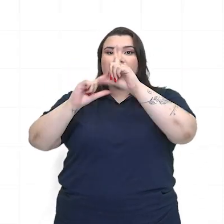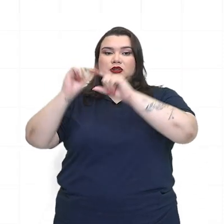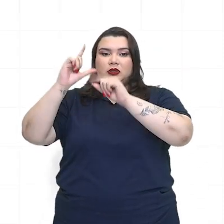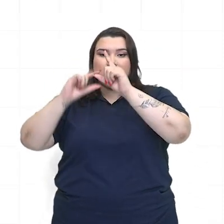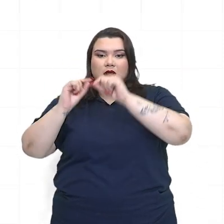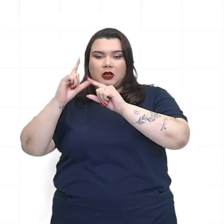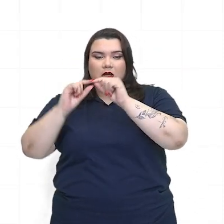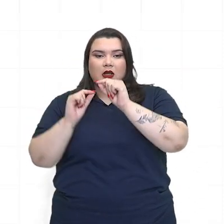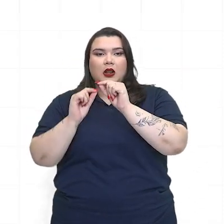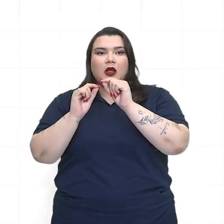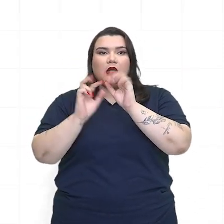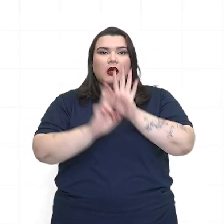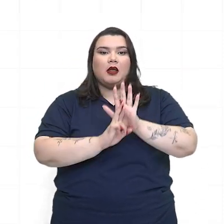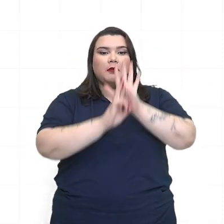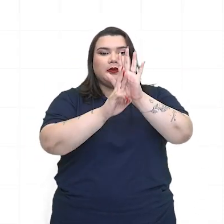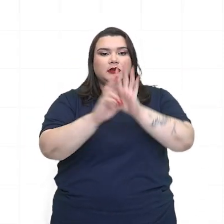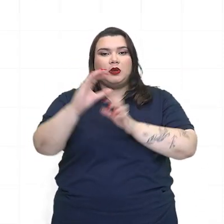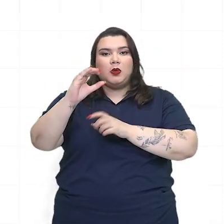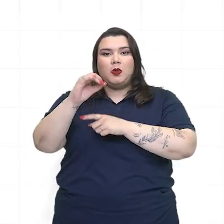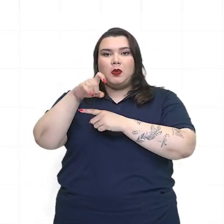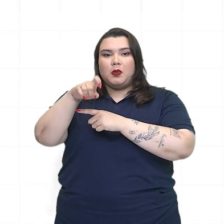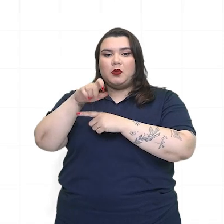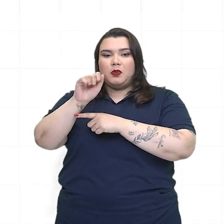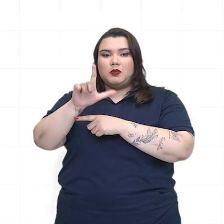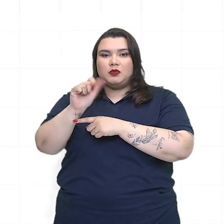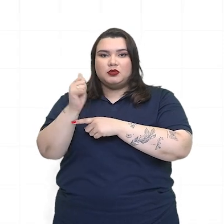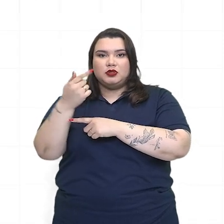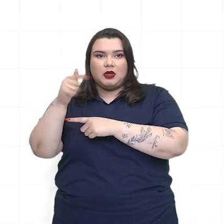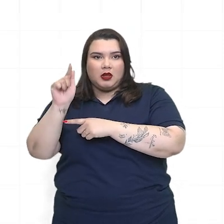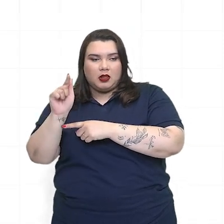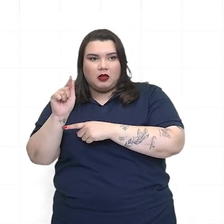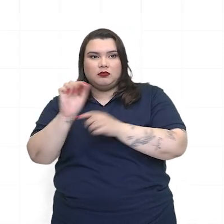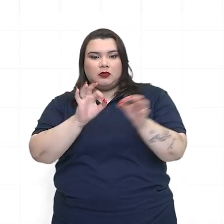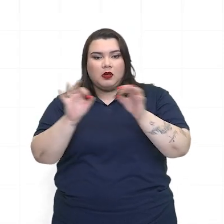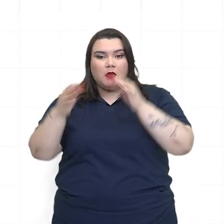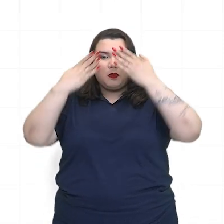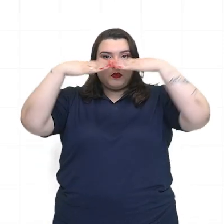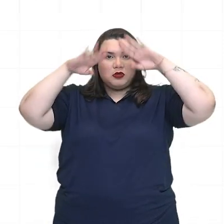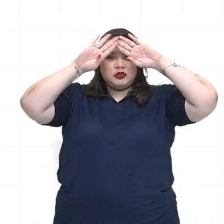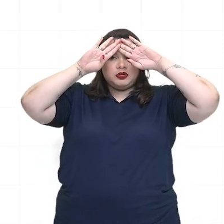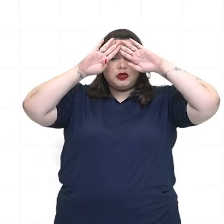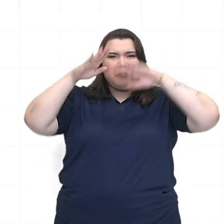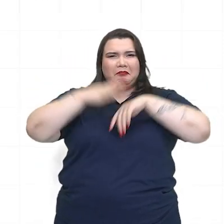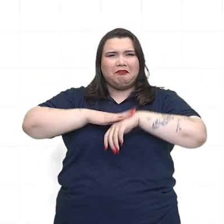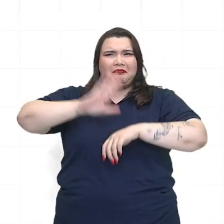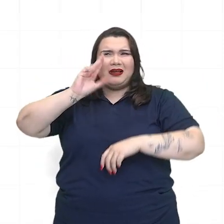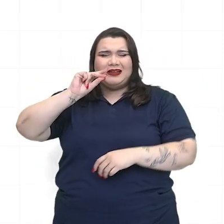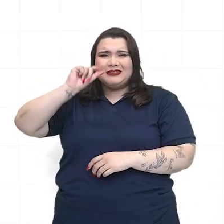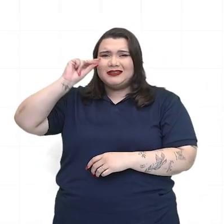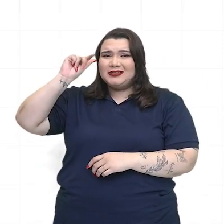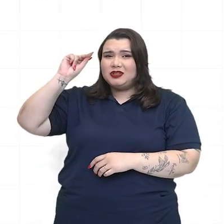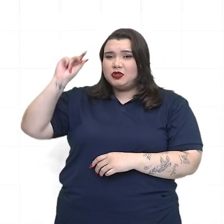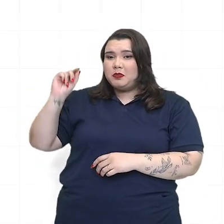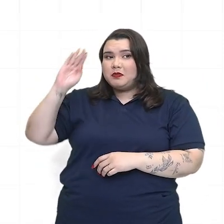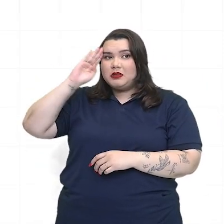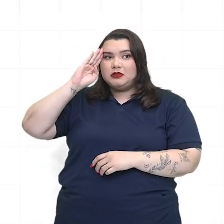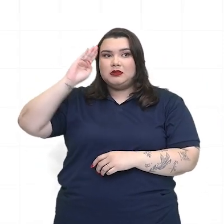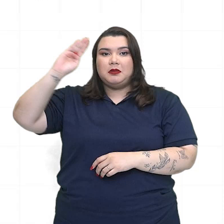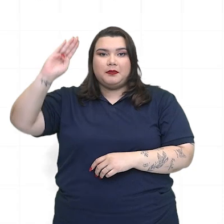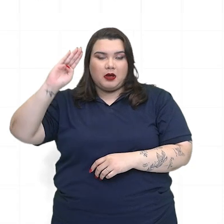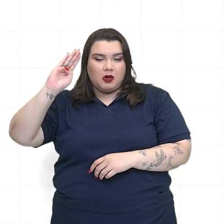é o símbolo de Oxalá, né? O orixá mais antigo, o ancião, pai, né? O orixá